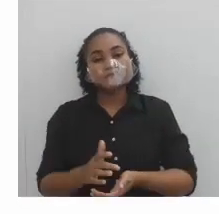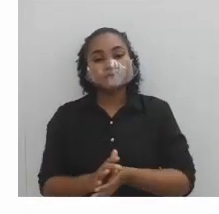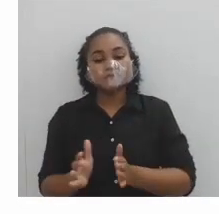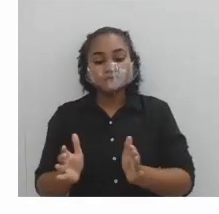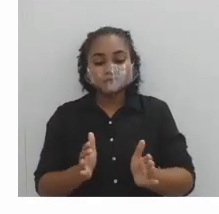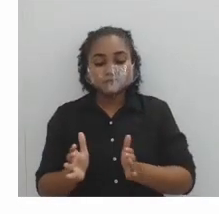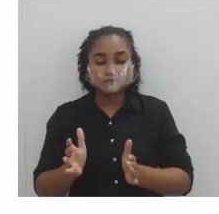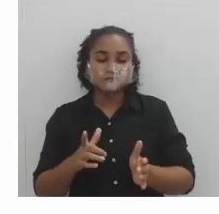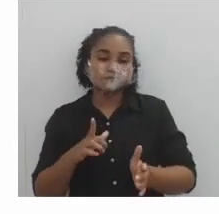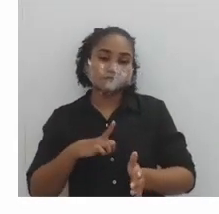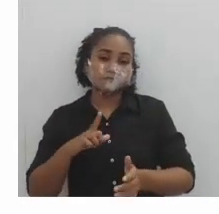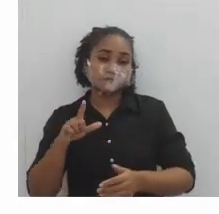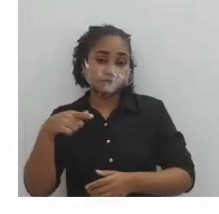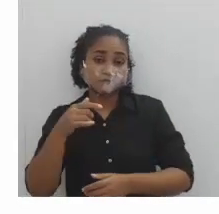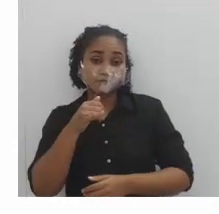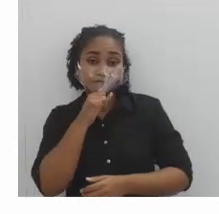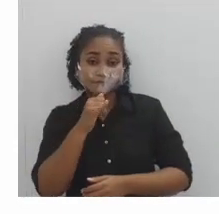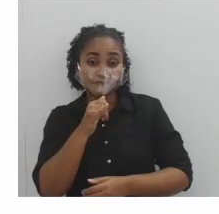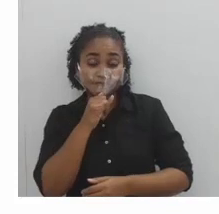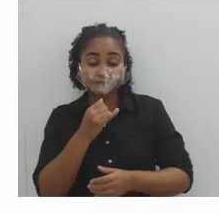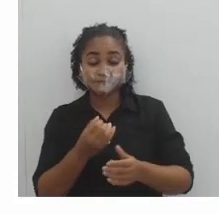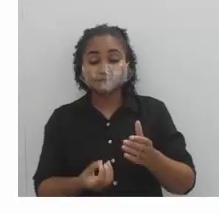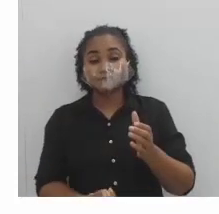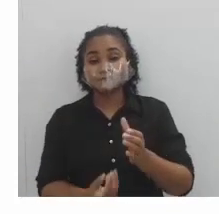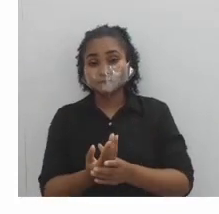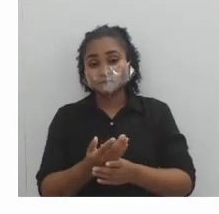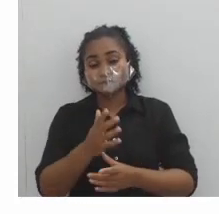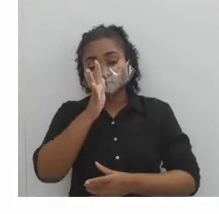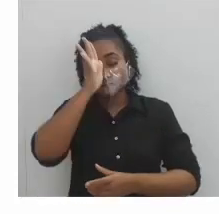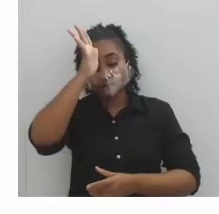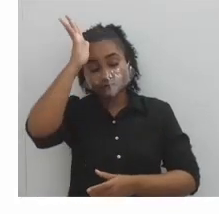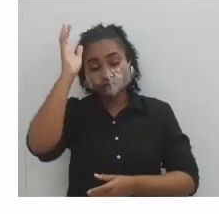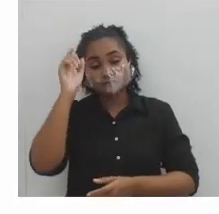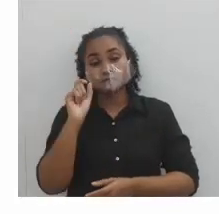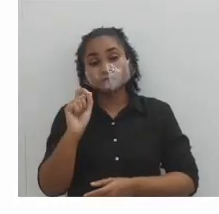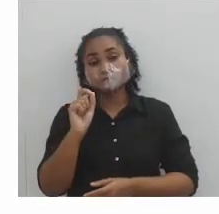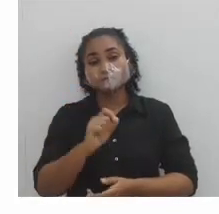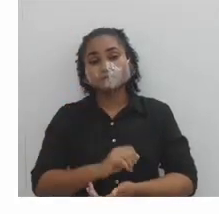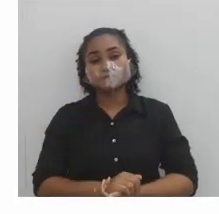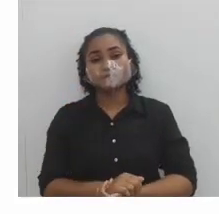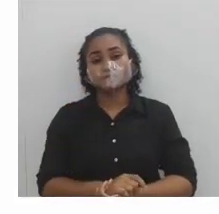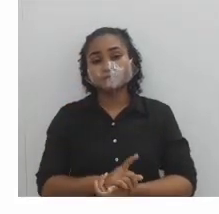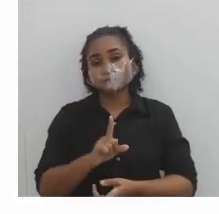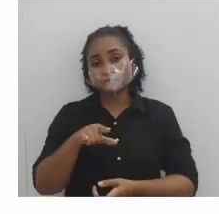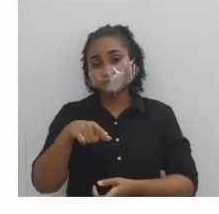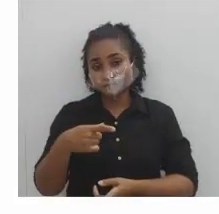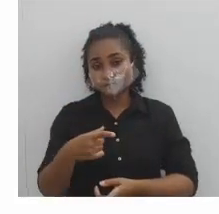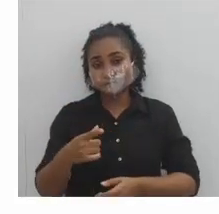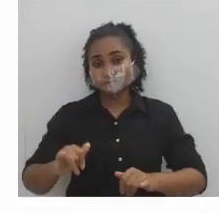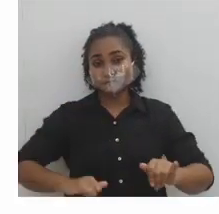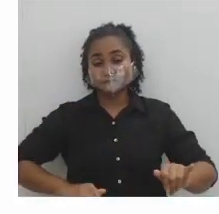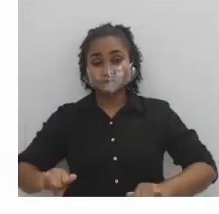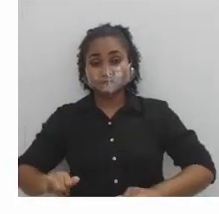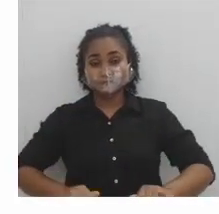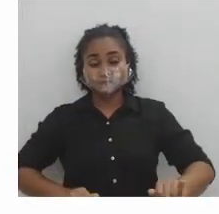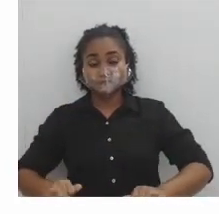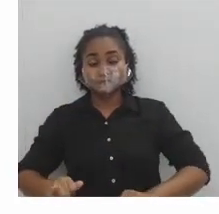Tem um outro exemplo de um jogo de origem romana que depois sofreu